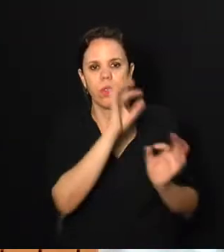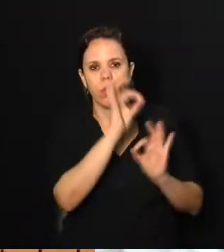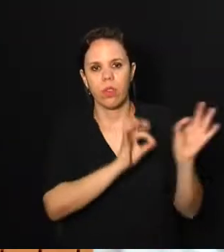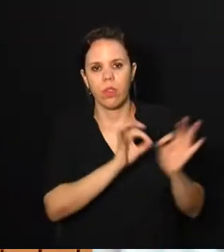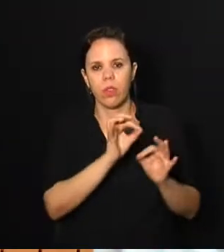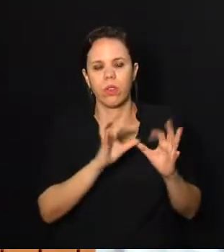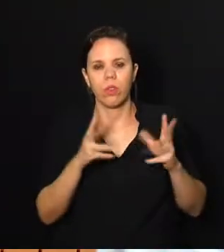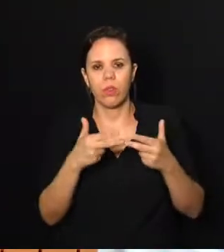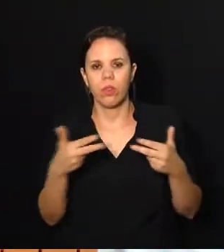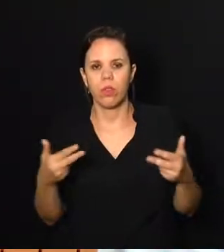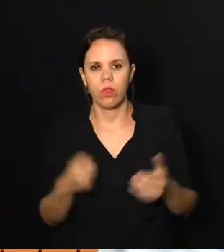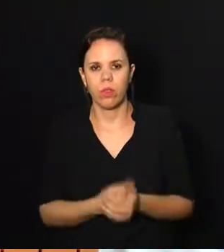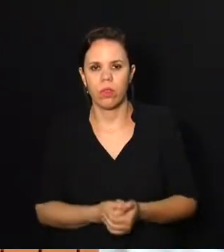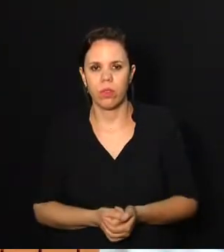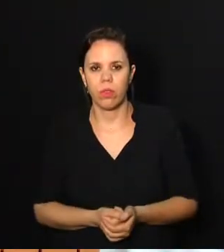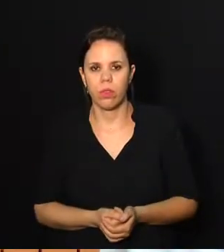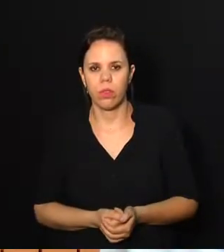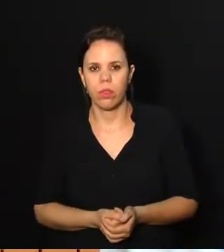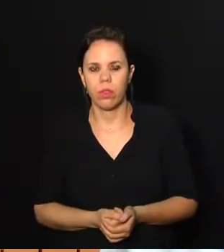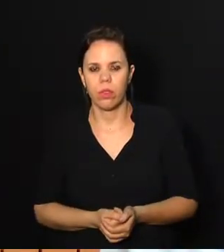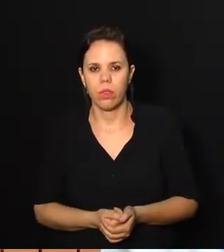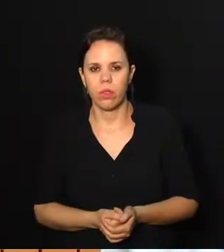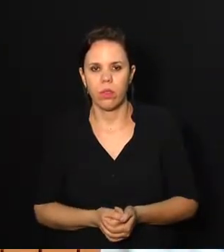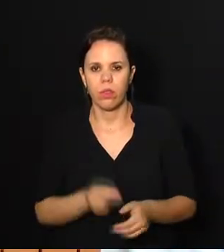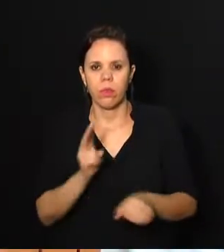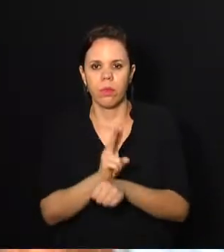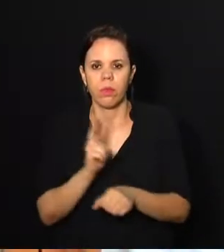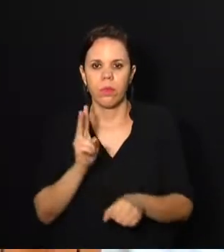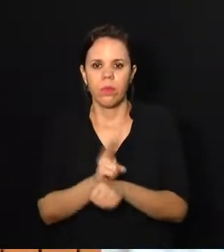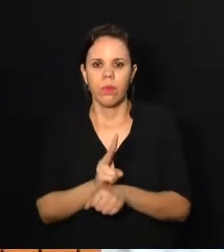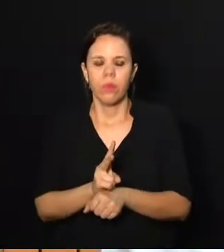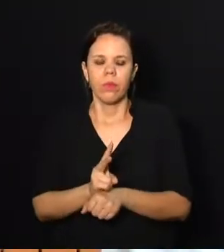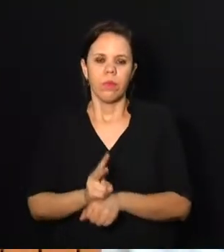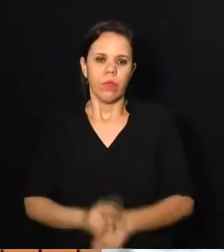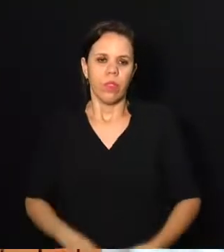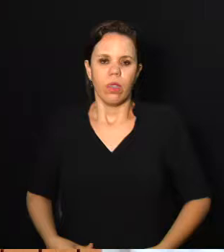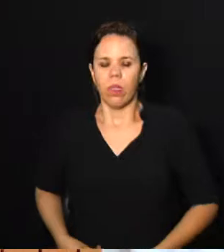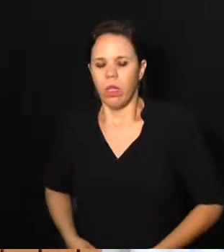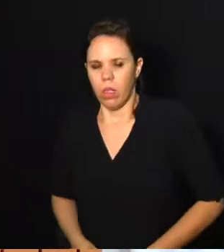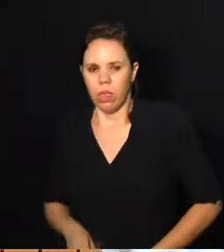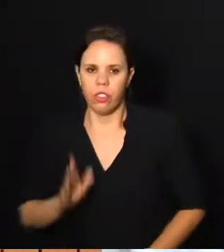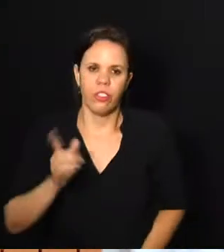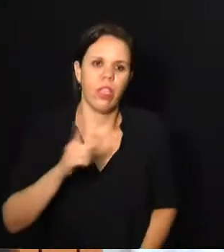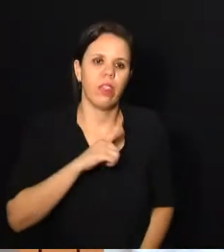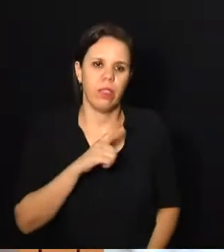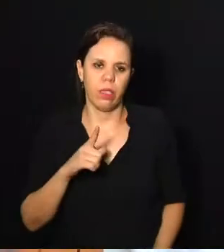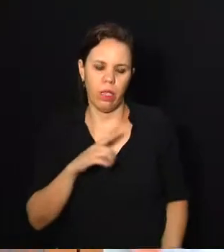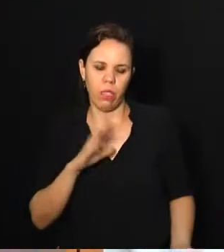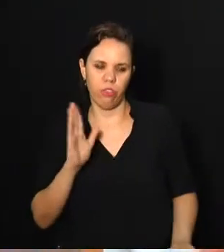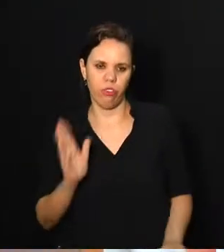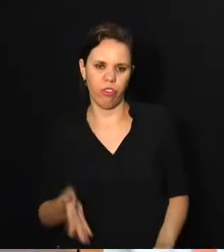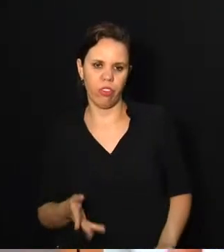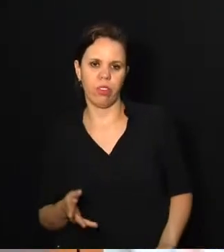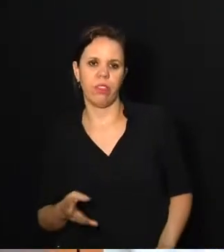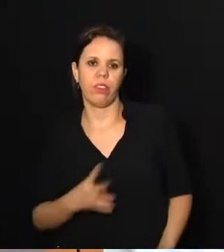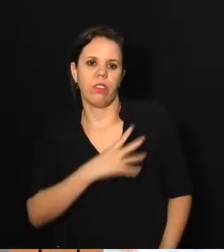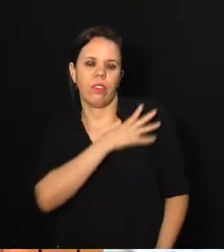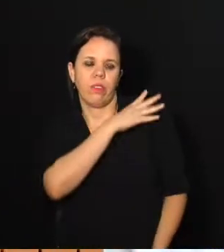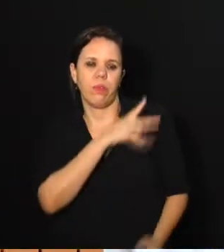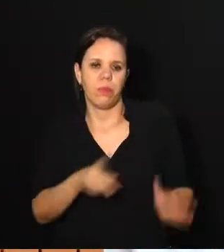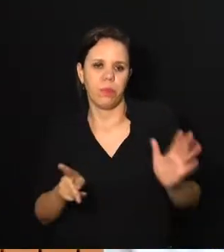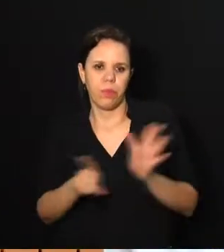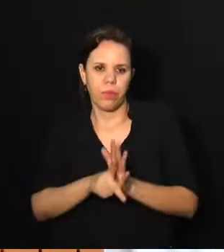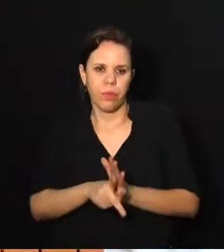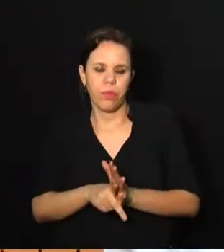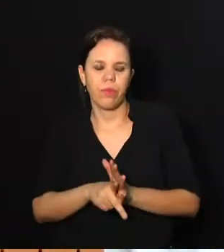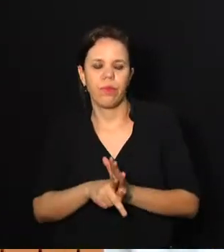questão de cautela do idoso, porque nós já temos a delegacia do idoso, nós temos o estatuto do